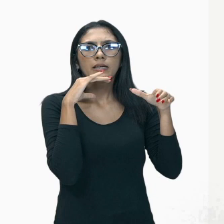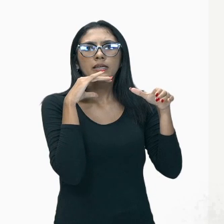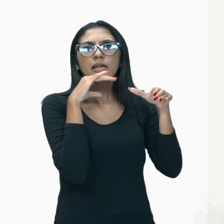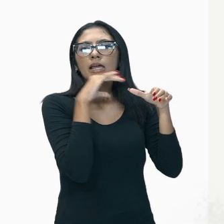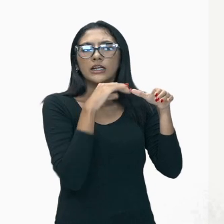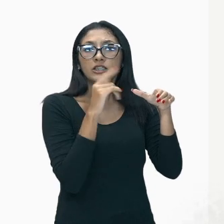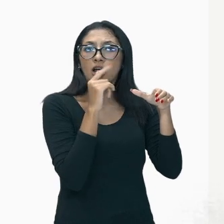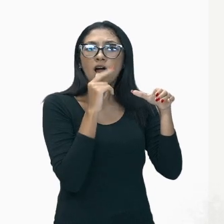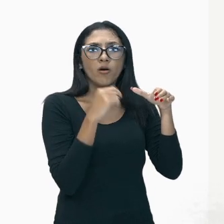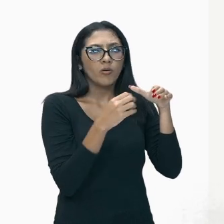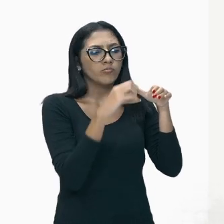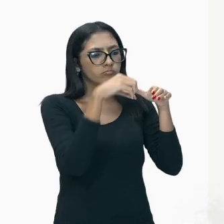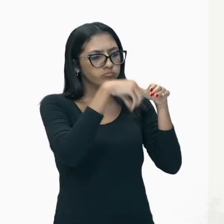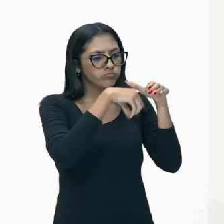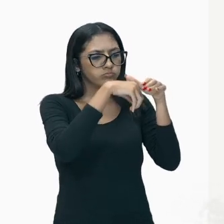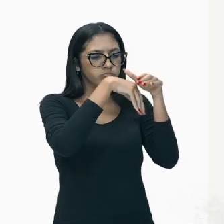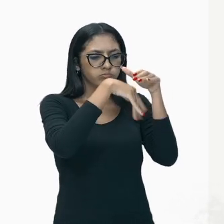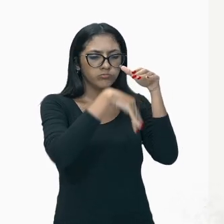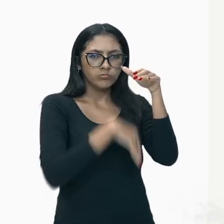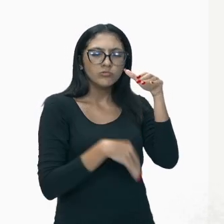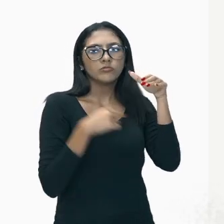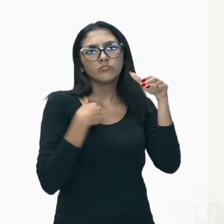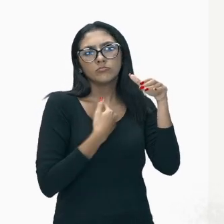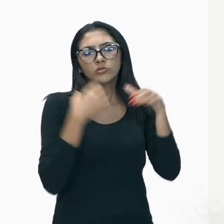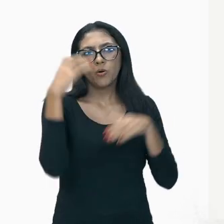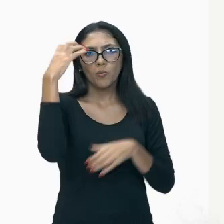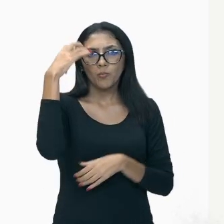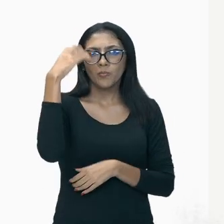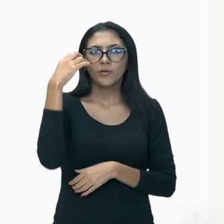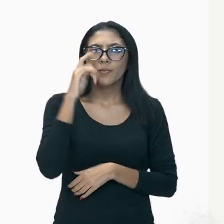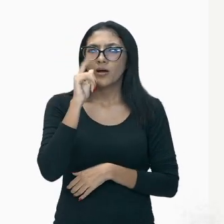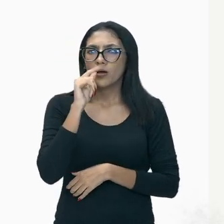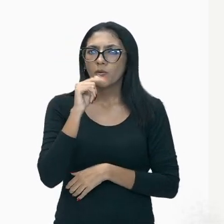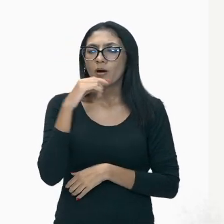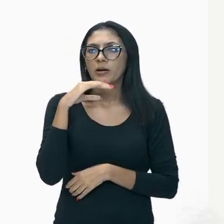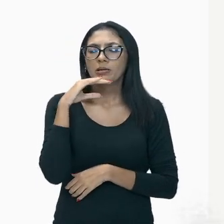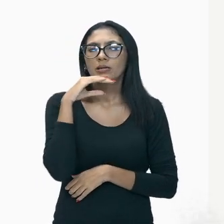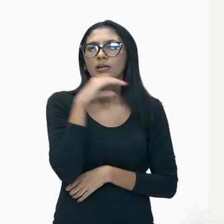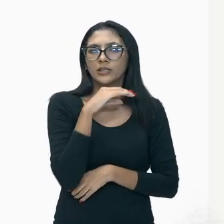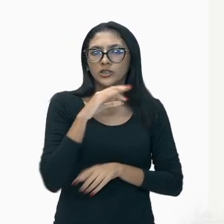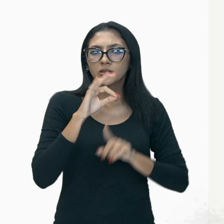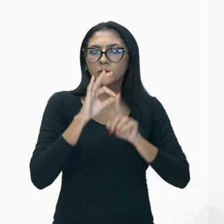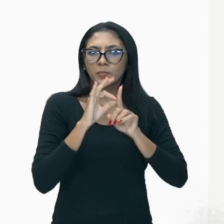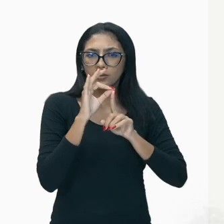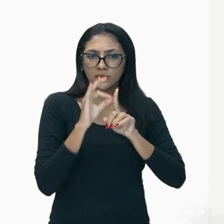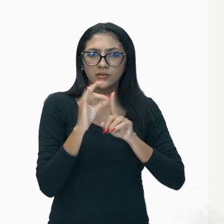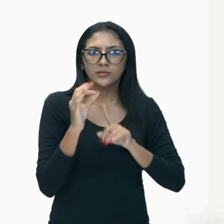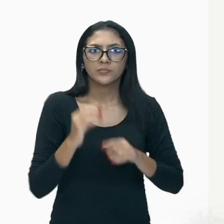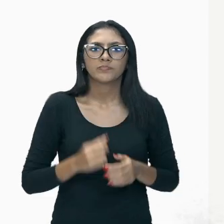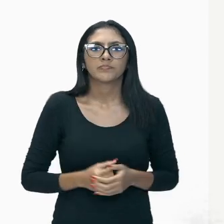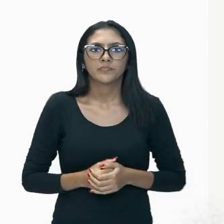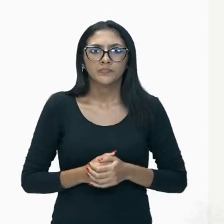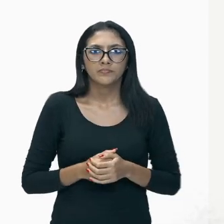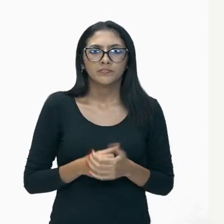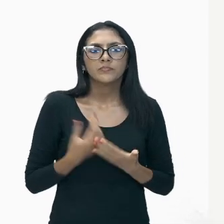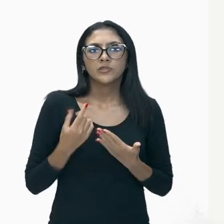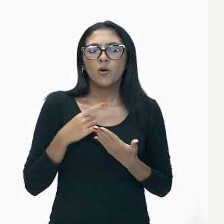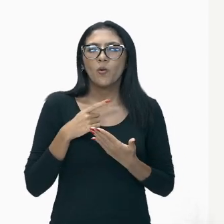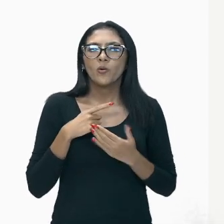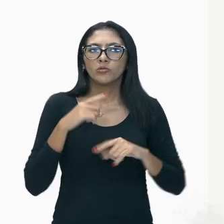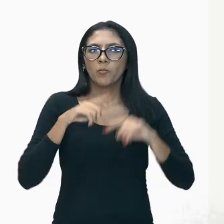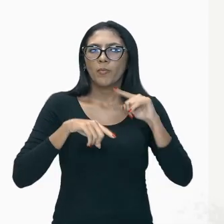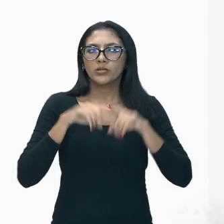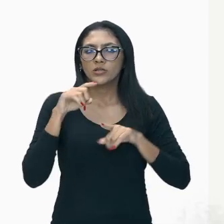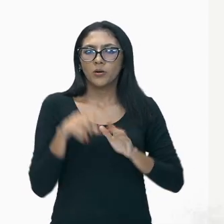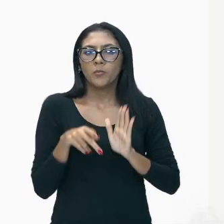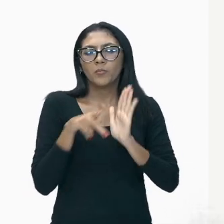eu tenho a resistência. Então, na lâmpada, a minha resistência é o filamento de tungstênio. E logo nós